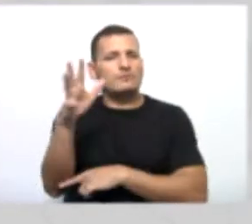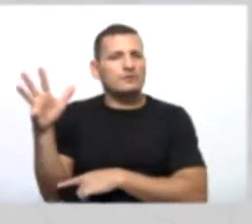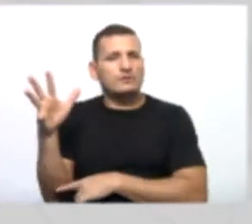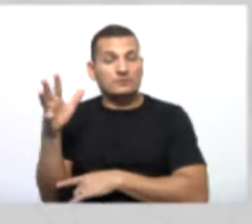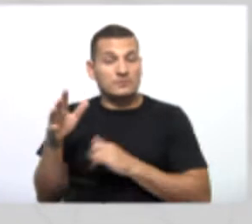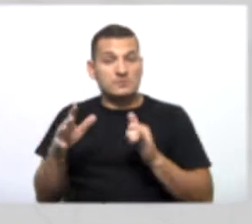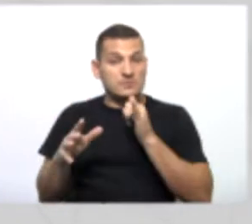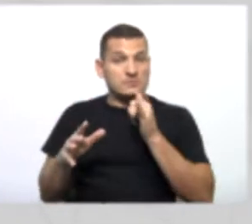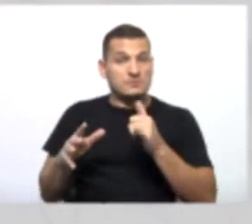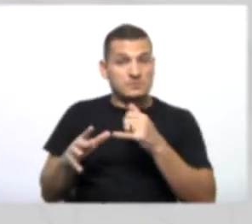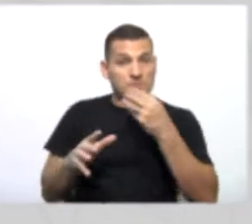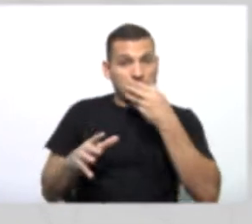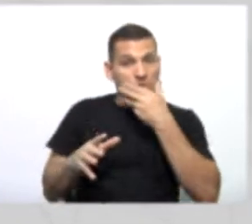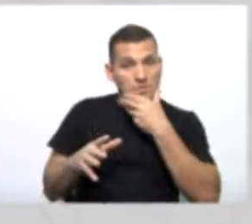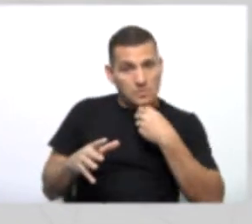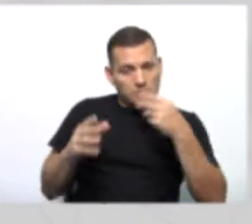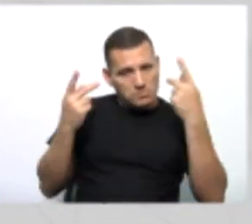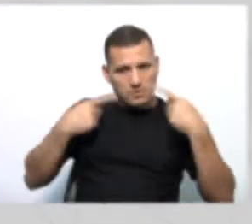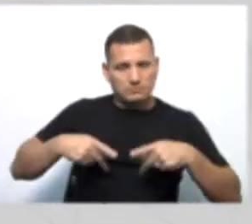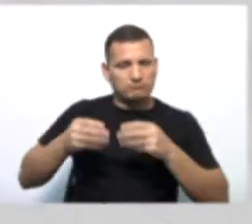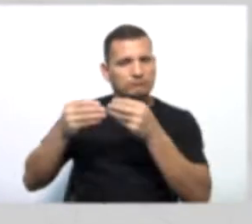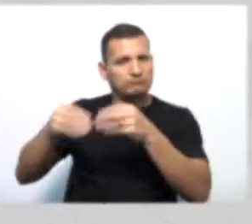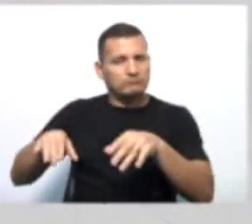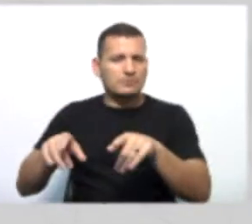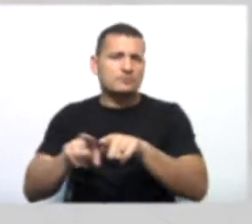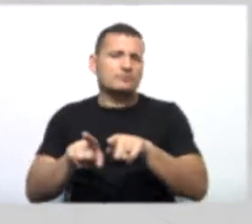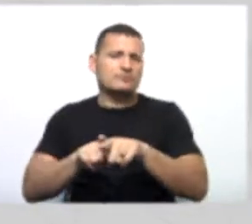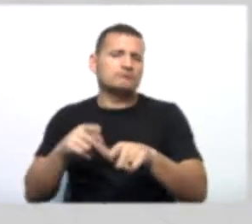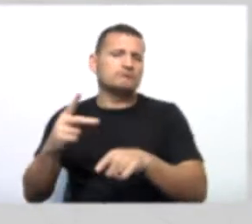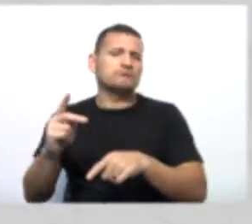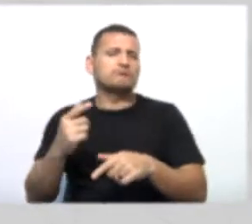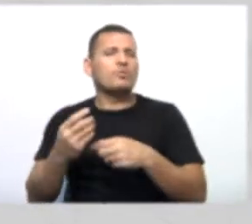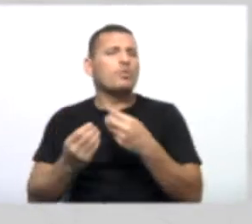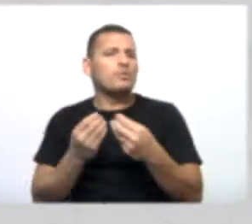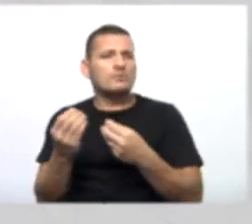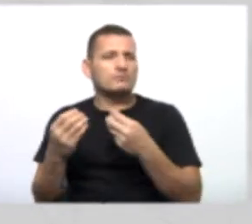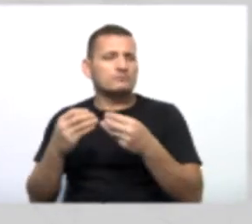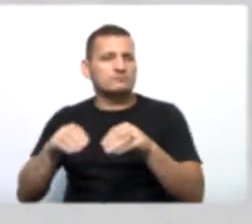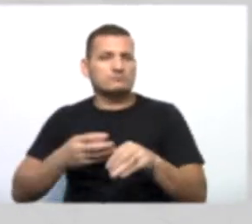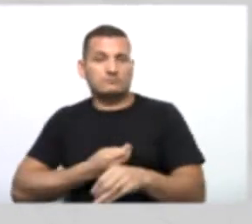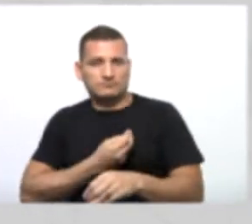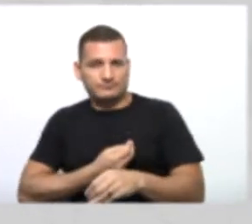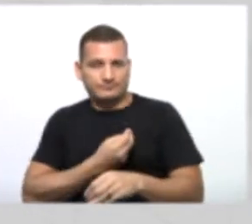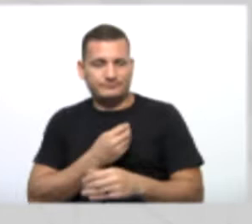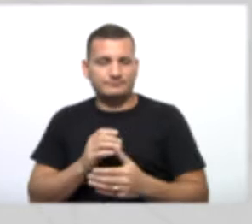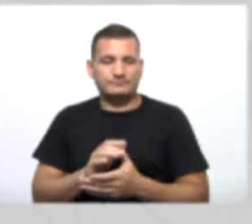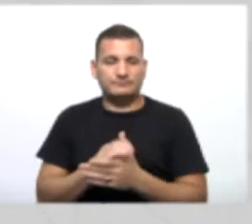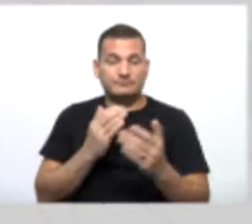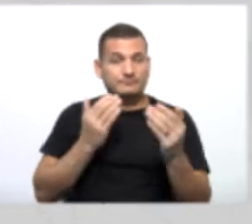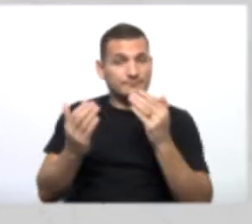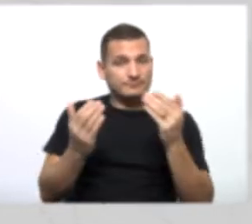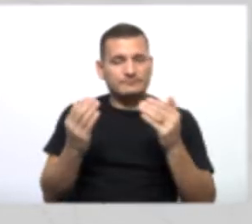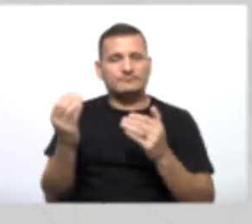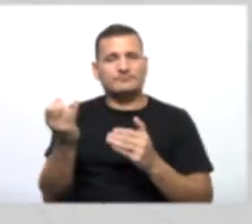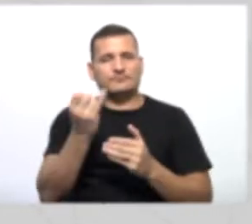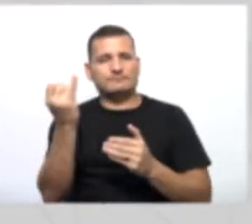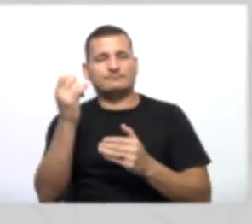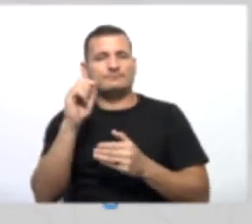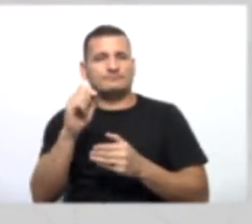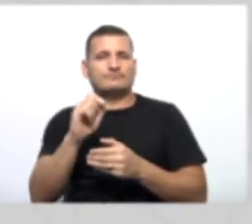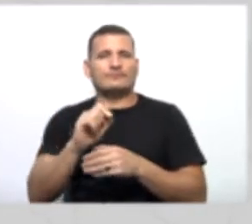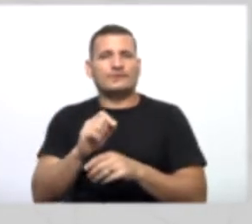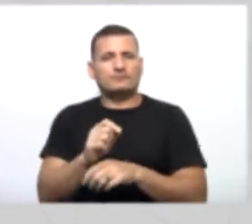e suas consequências à vida, de uma forma geral. Analisar a importância da gestão ambiental